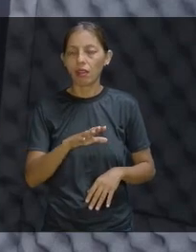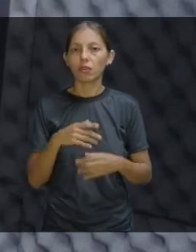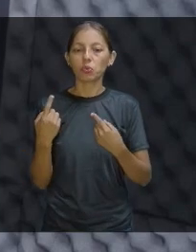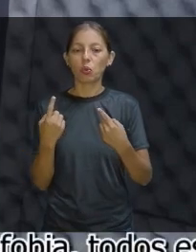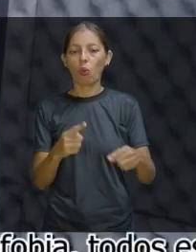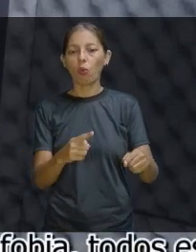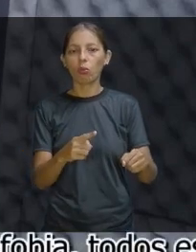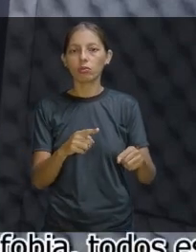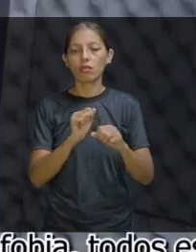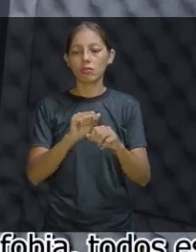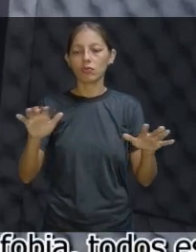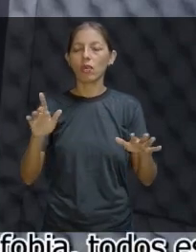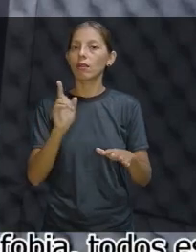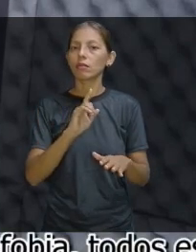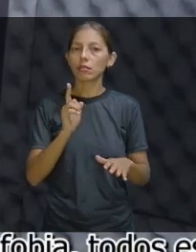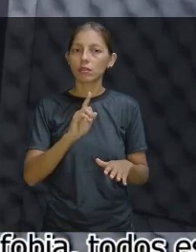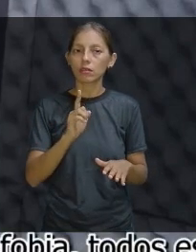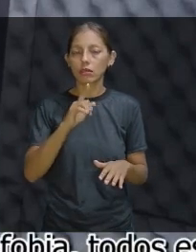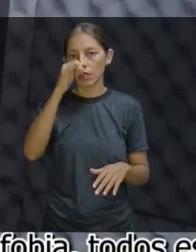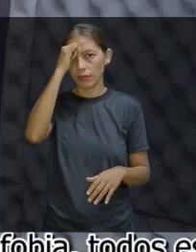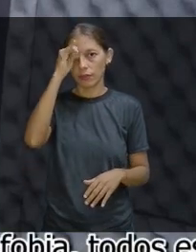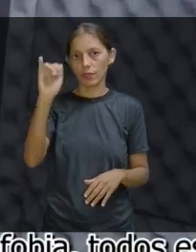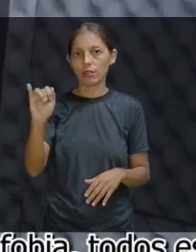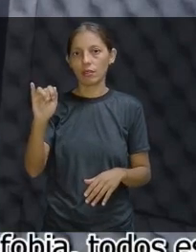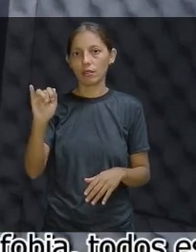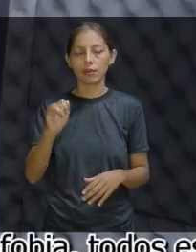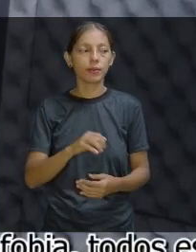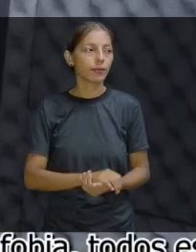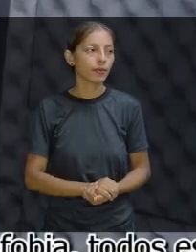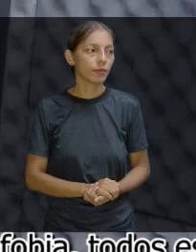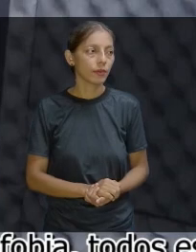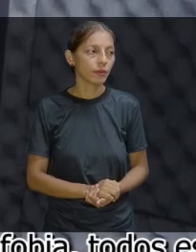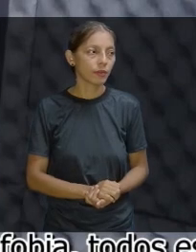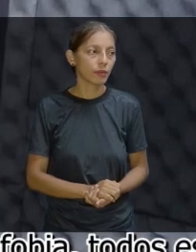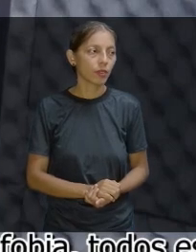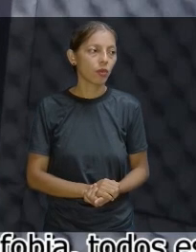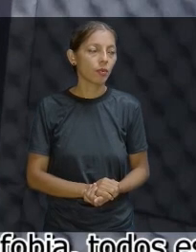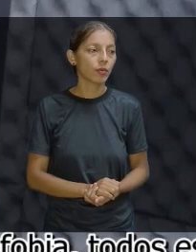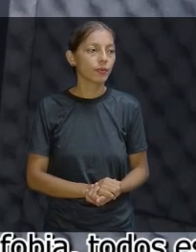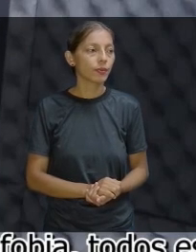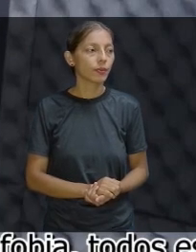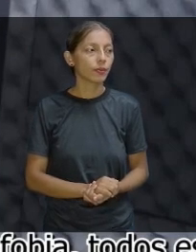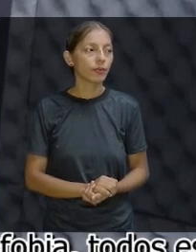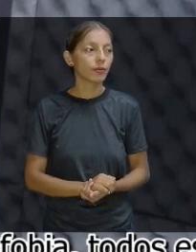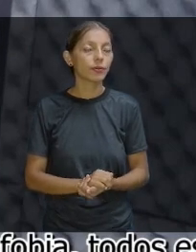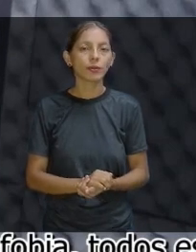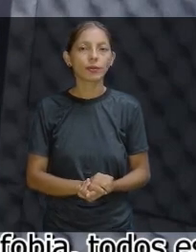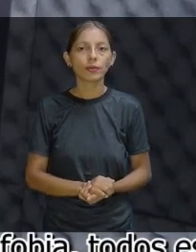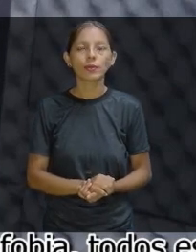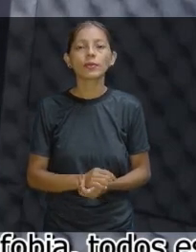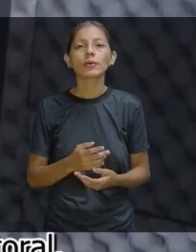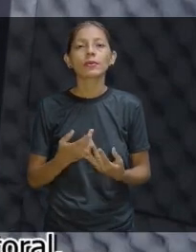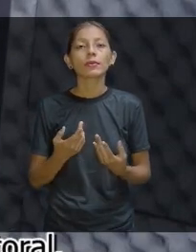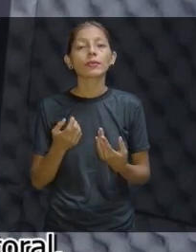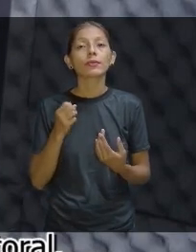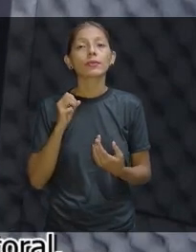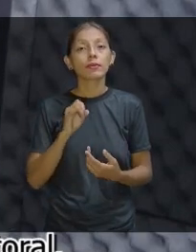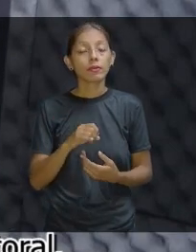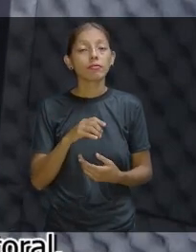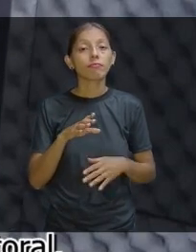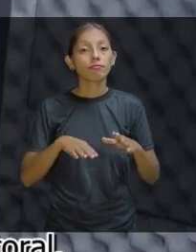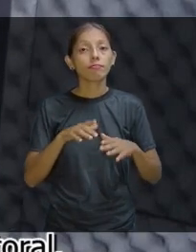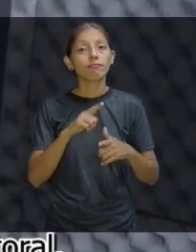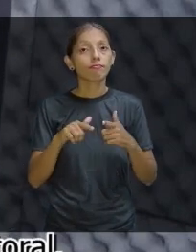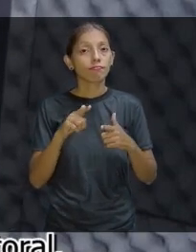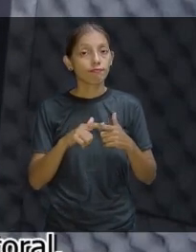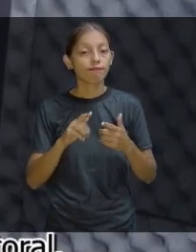assim, demérito a algum candidato em termos de racismo, homofobia, todos esses